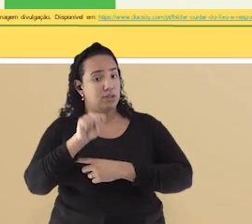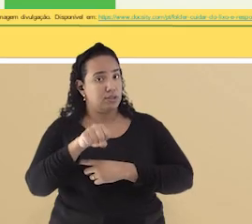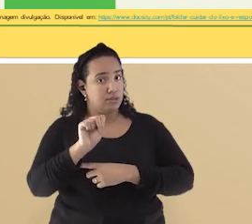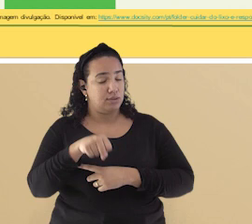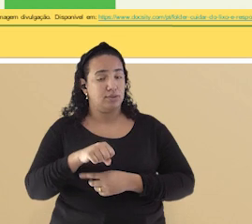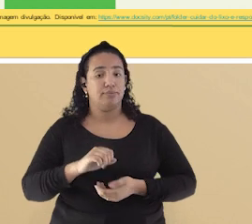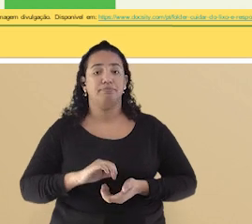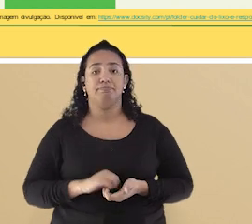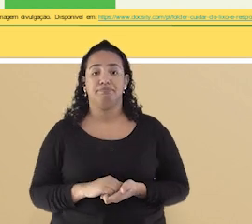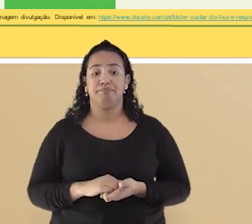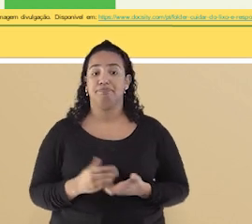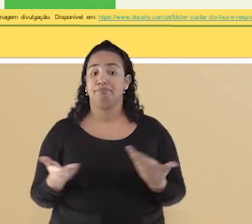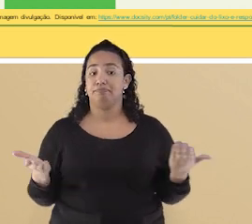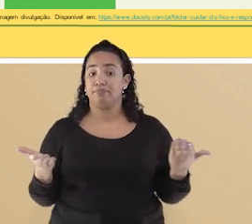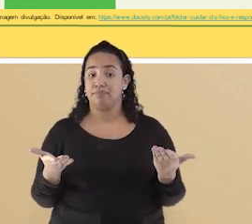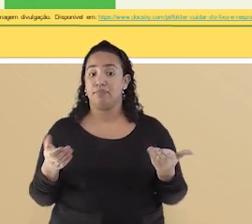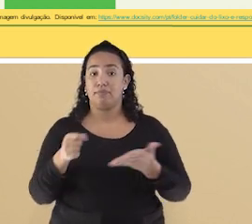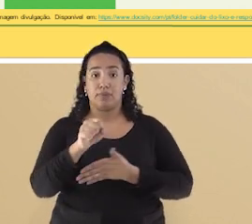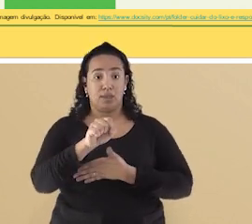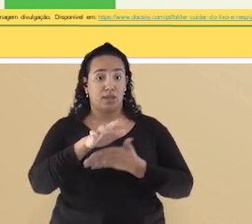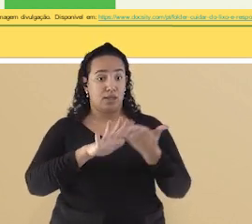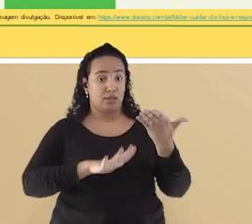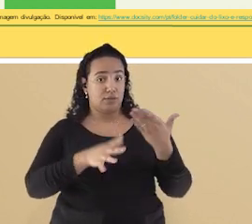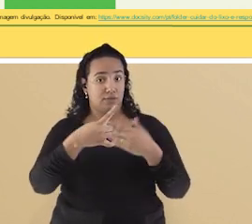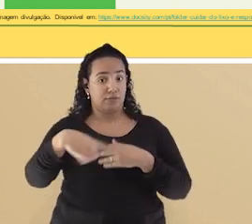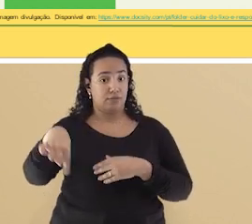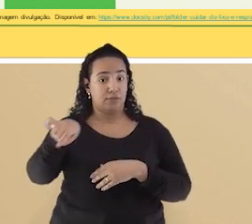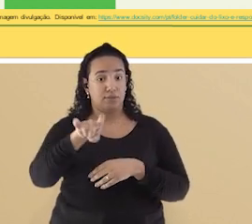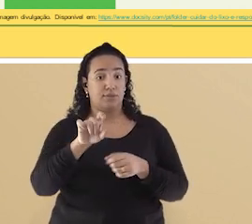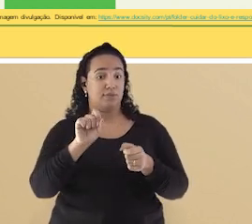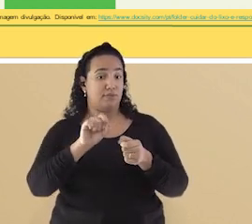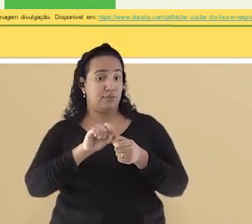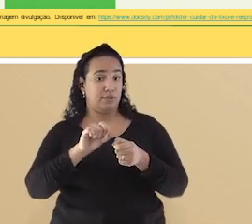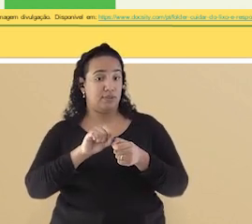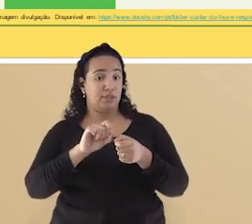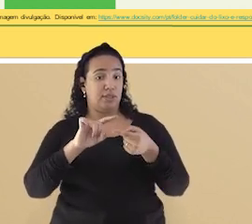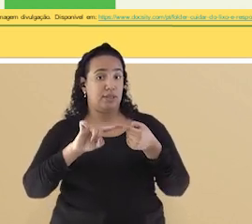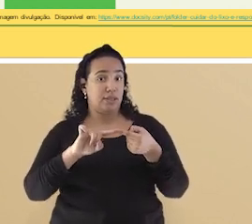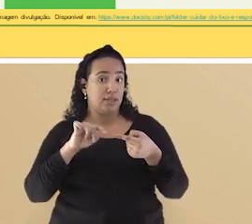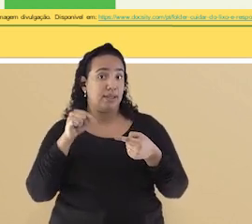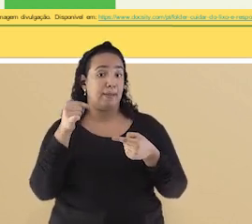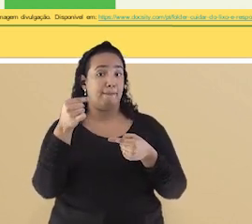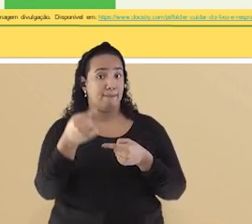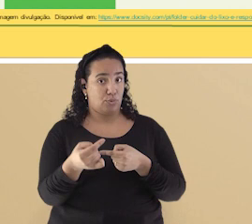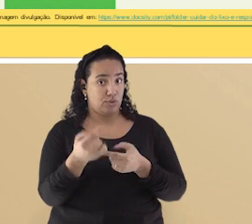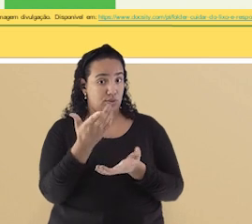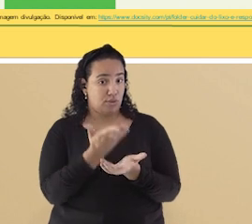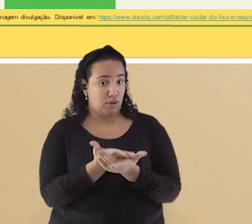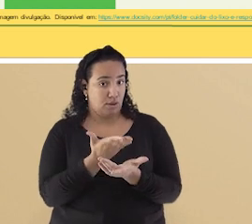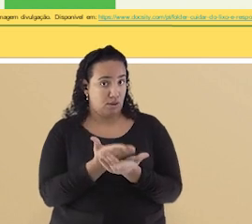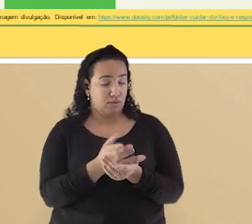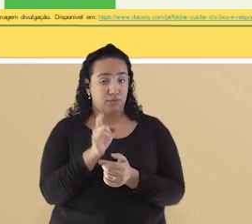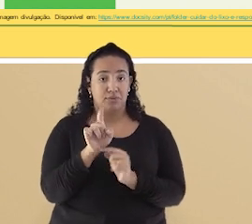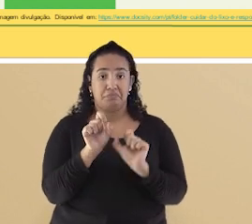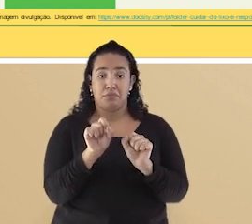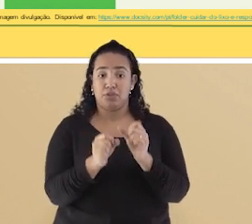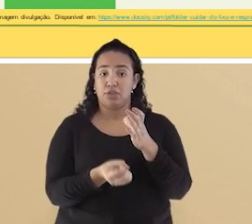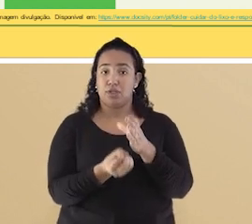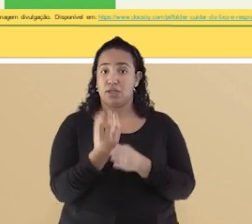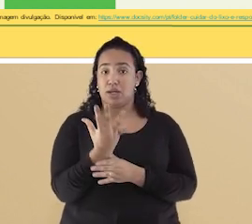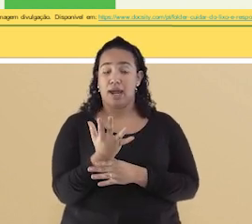consumimos. Agora, uma atividade para fazer depois que esta aula terminar. Que tal fazer um